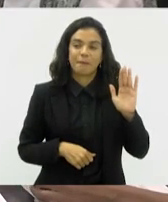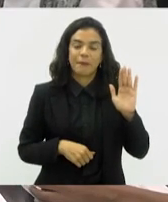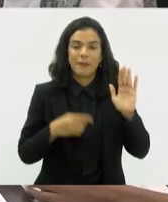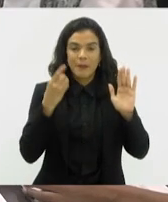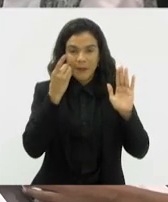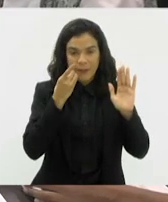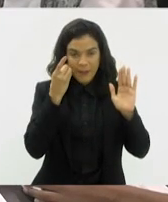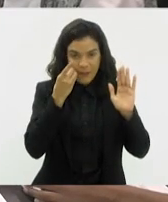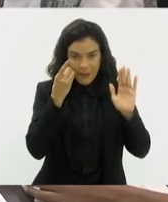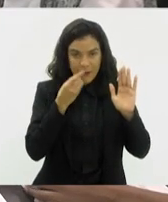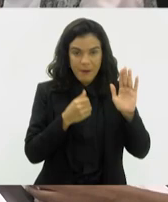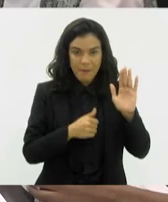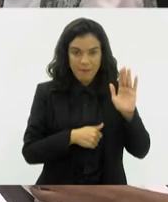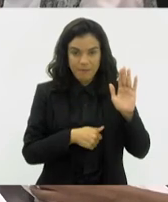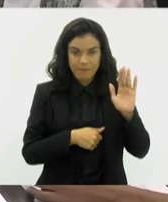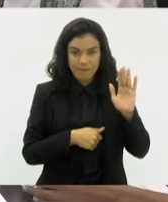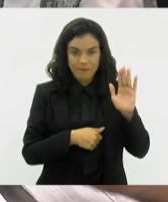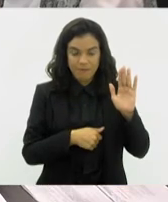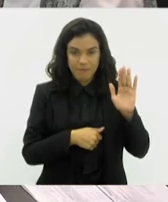Deputado